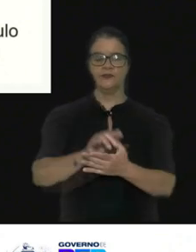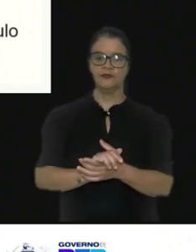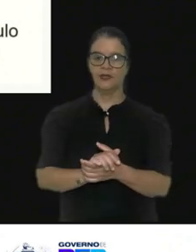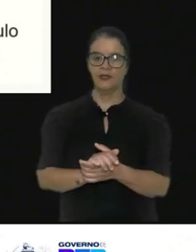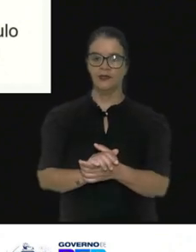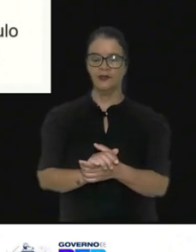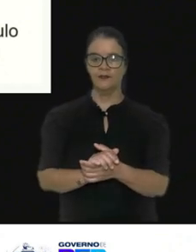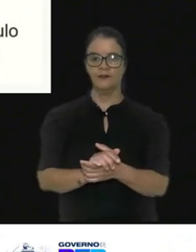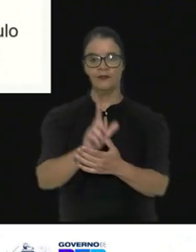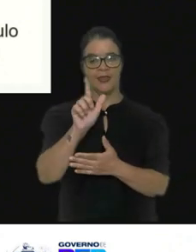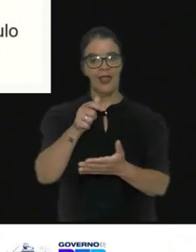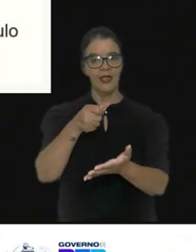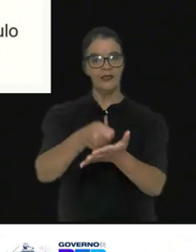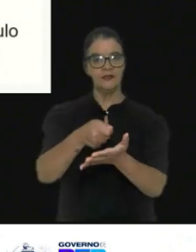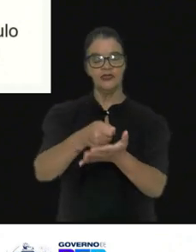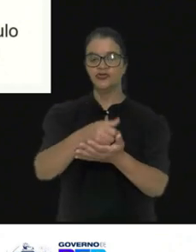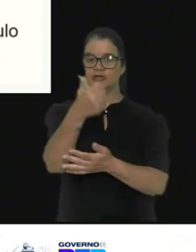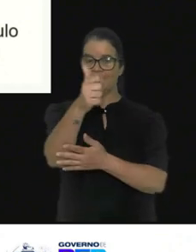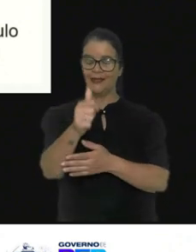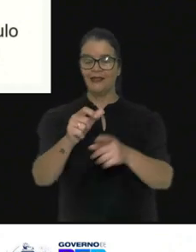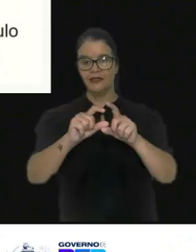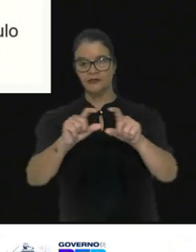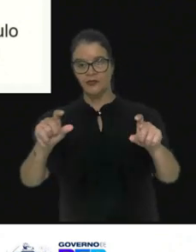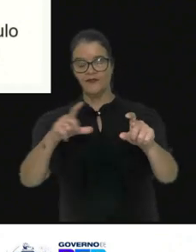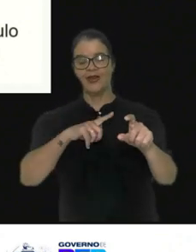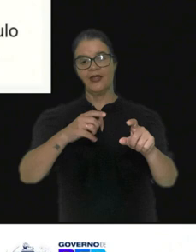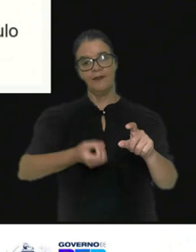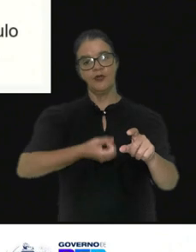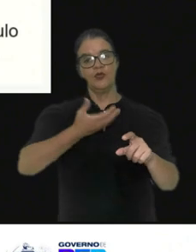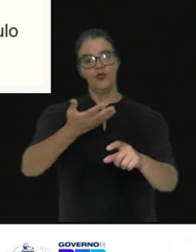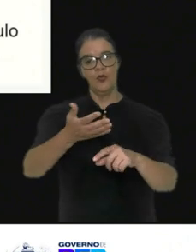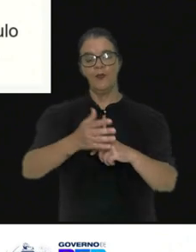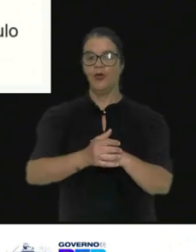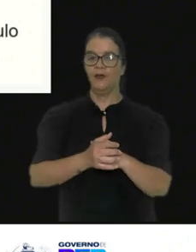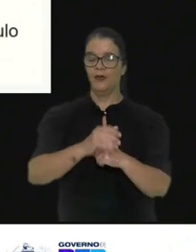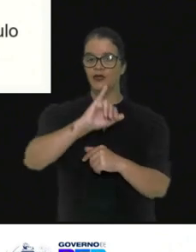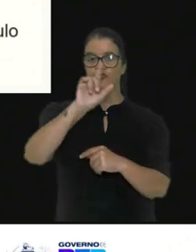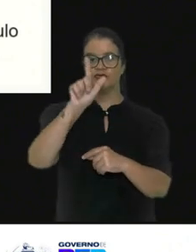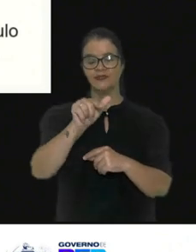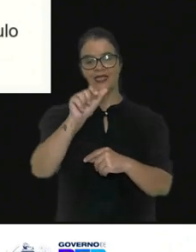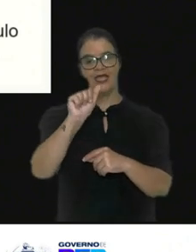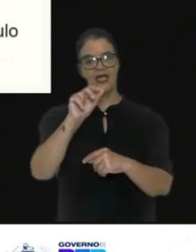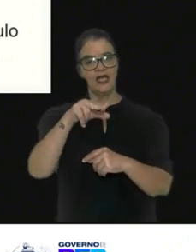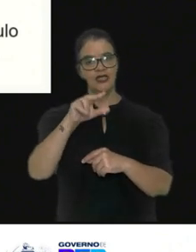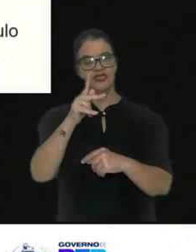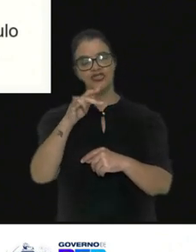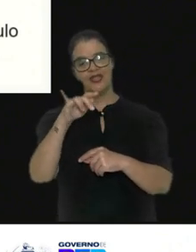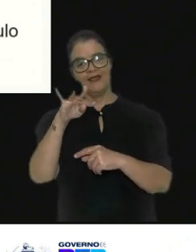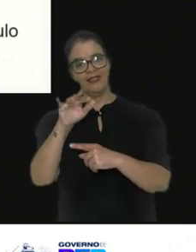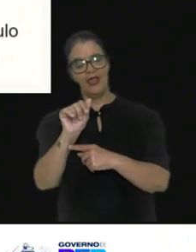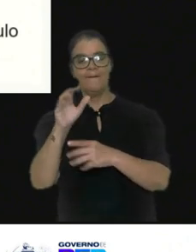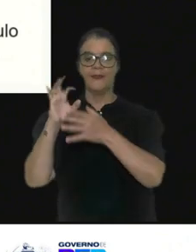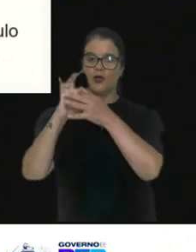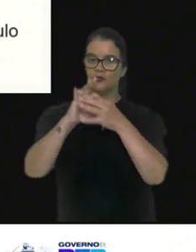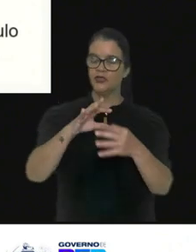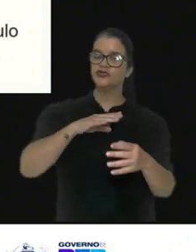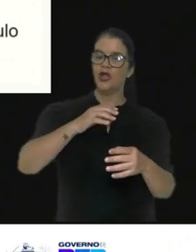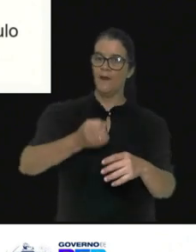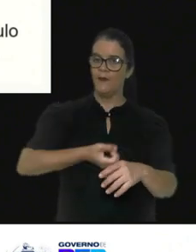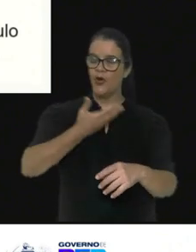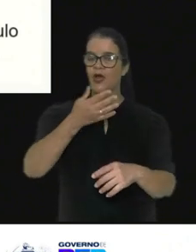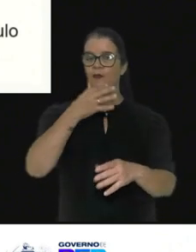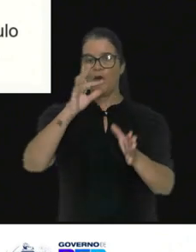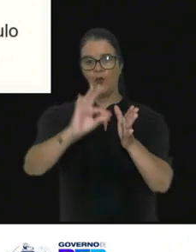sete na questão sete é exigido a análise do fragmento deste poema de José de Anchieta para